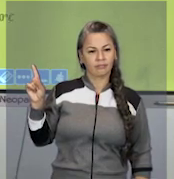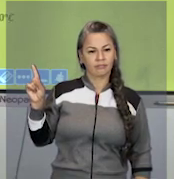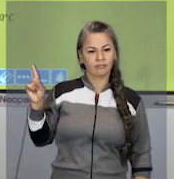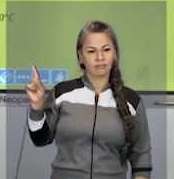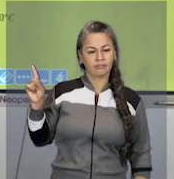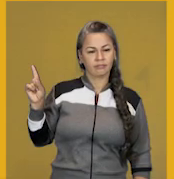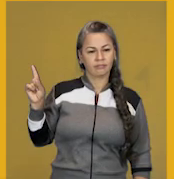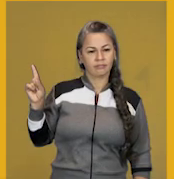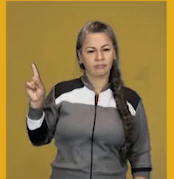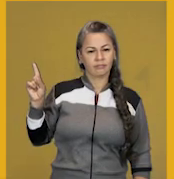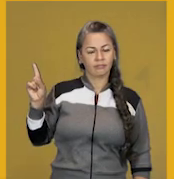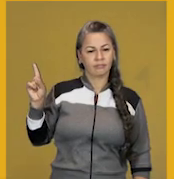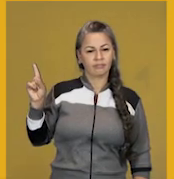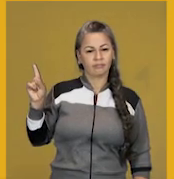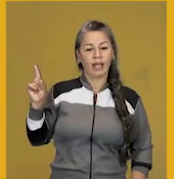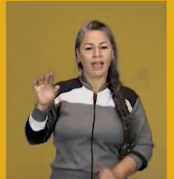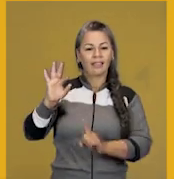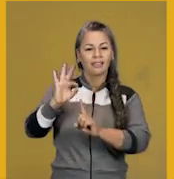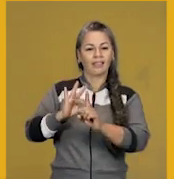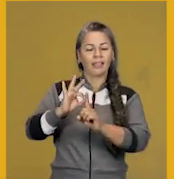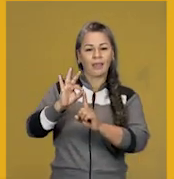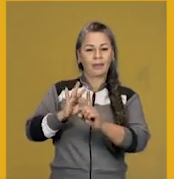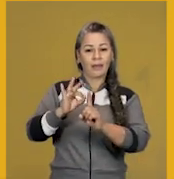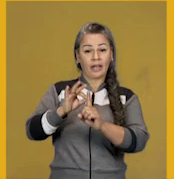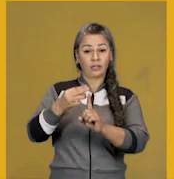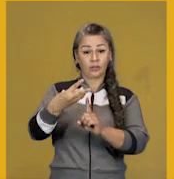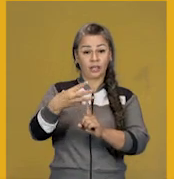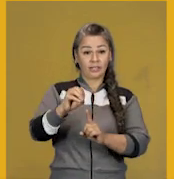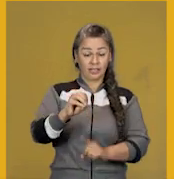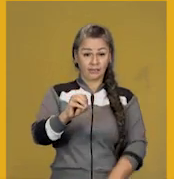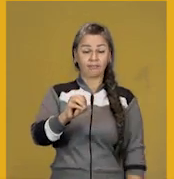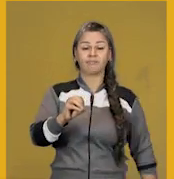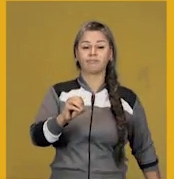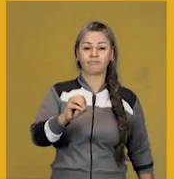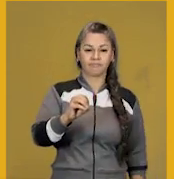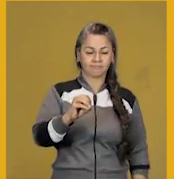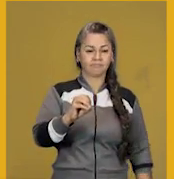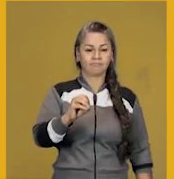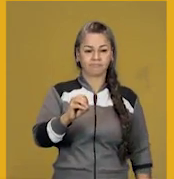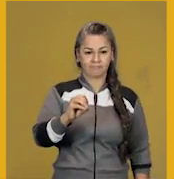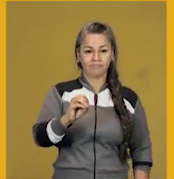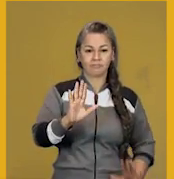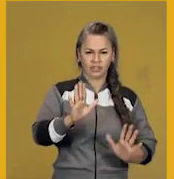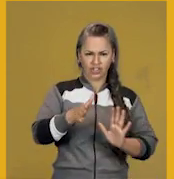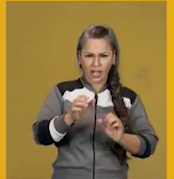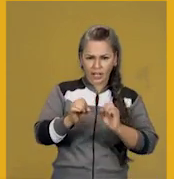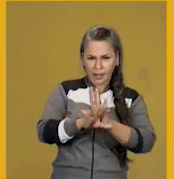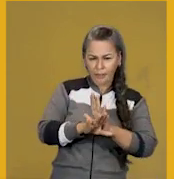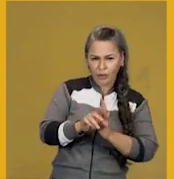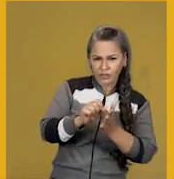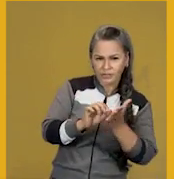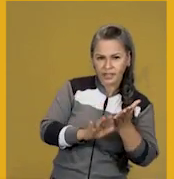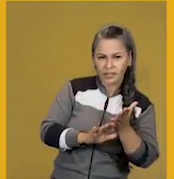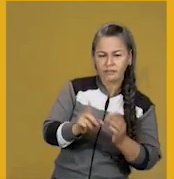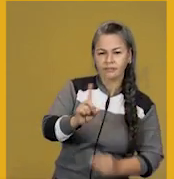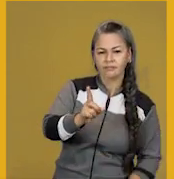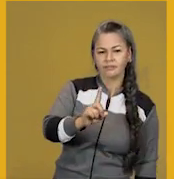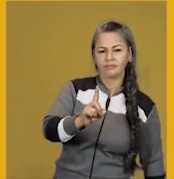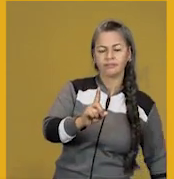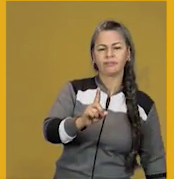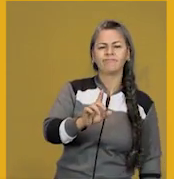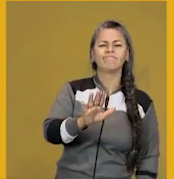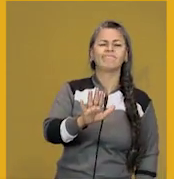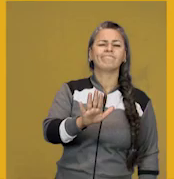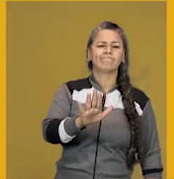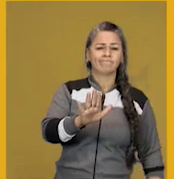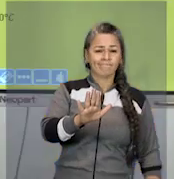então a nossa temperatura final foi 30, certo? Beleza, feito isso, eu acabei o exercício? Não. Poxa